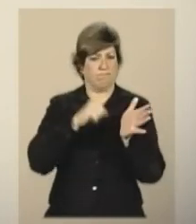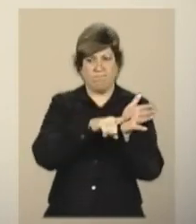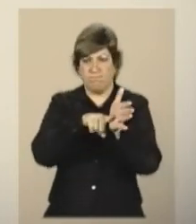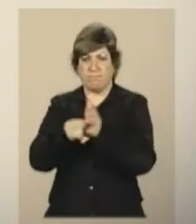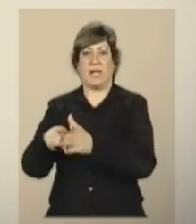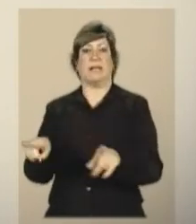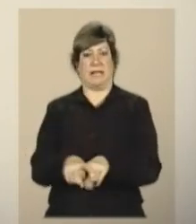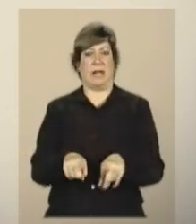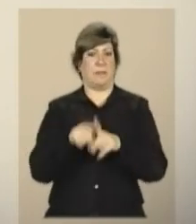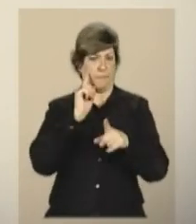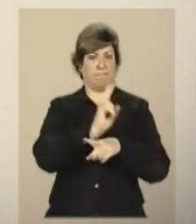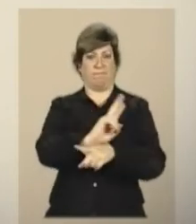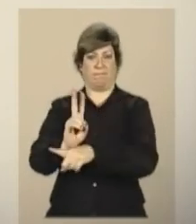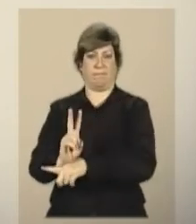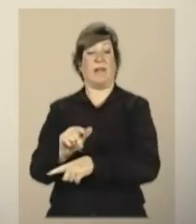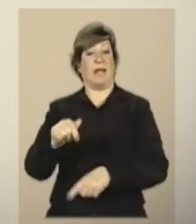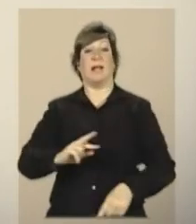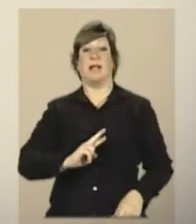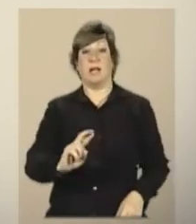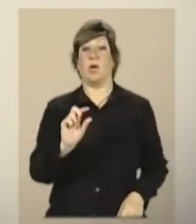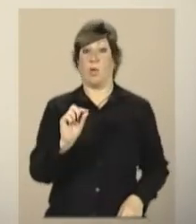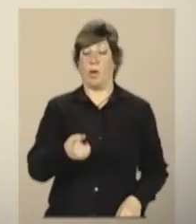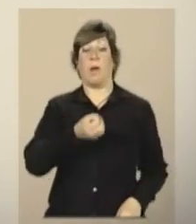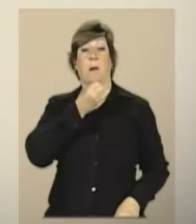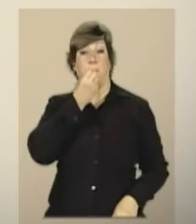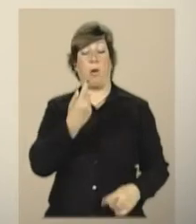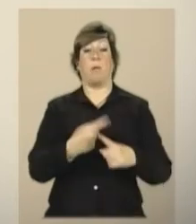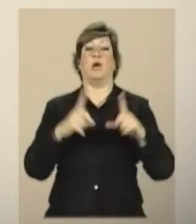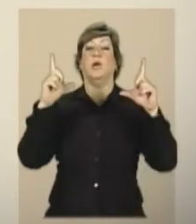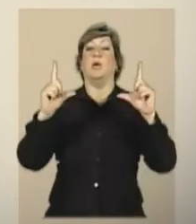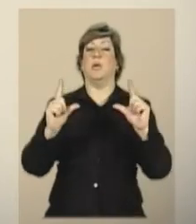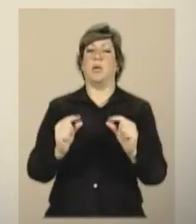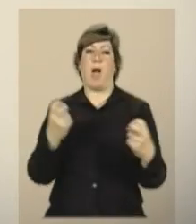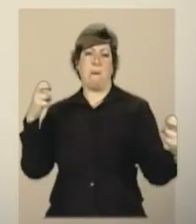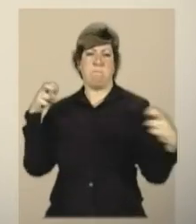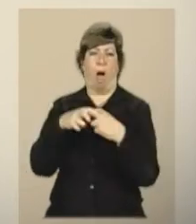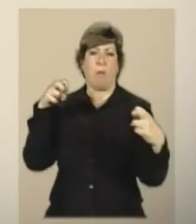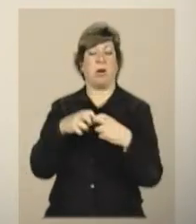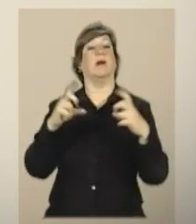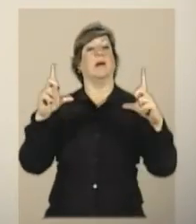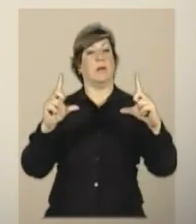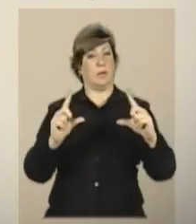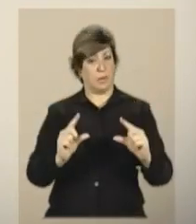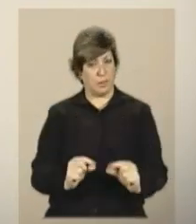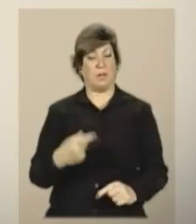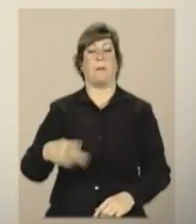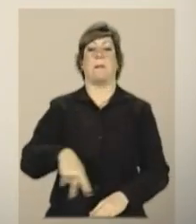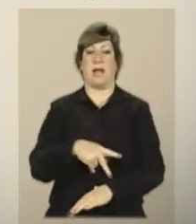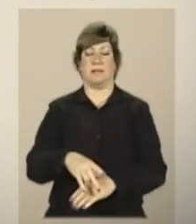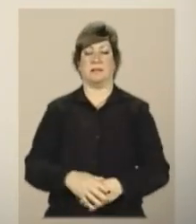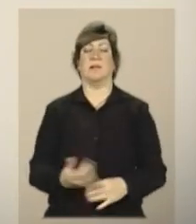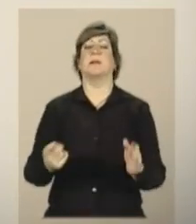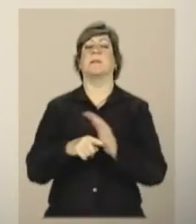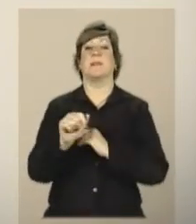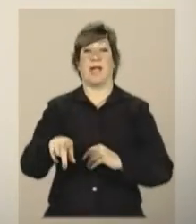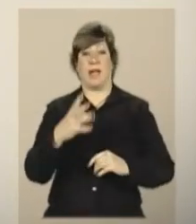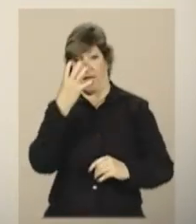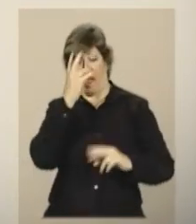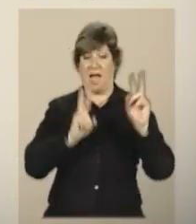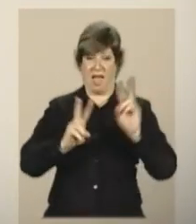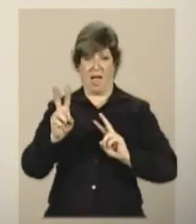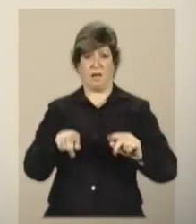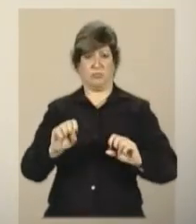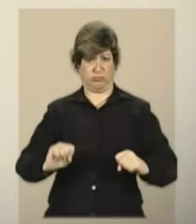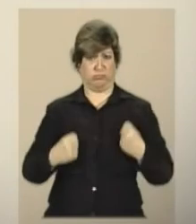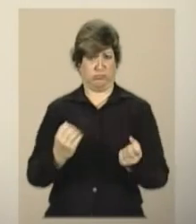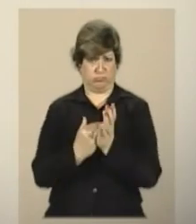fiscalização o resultado Max tem sido uma forte redução nos acidentes violentos no país e para o Carnaval essa operação